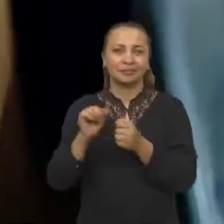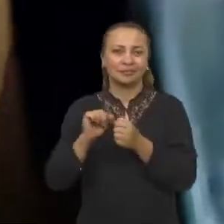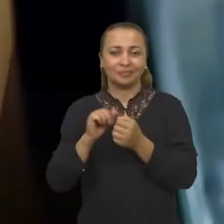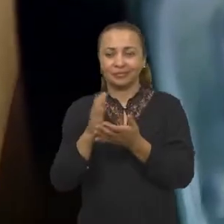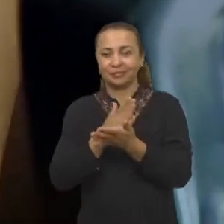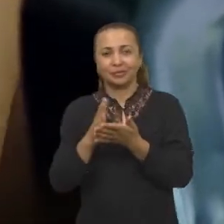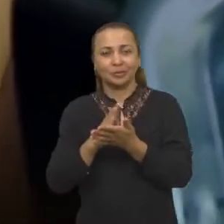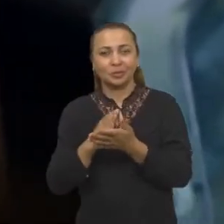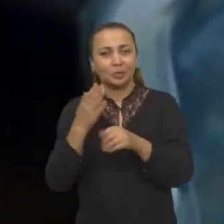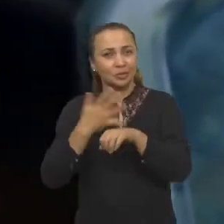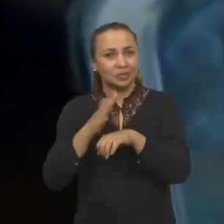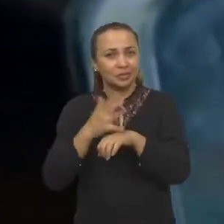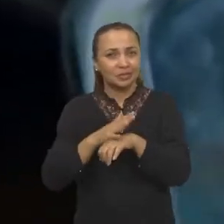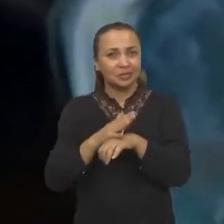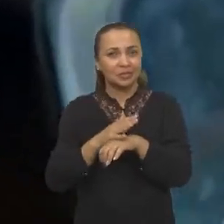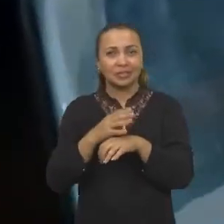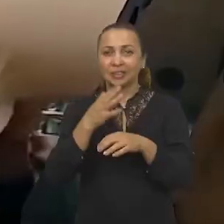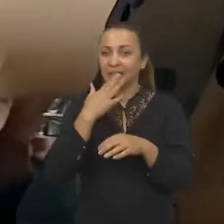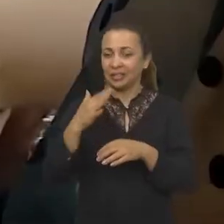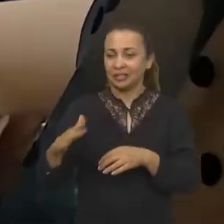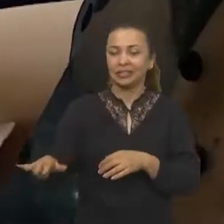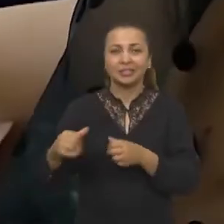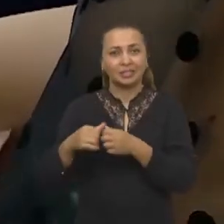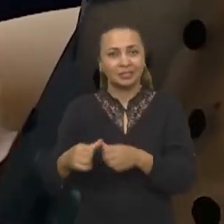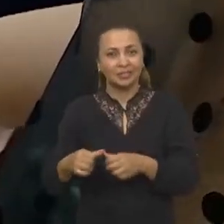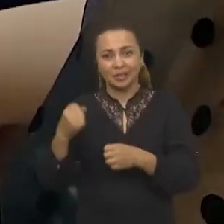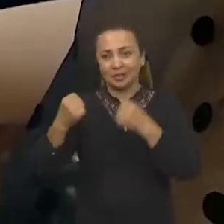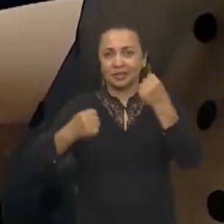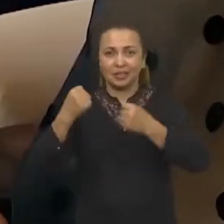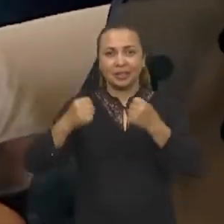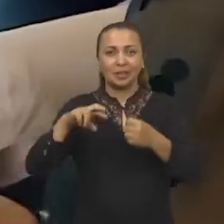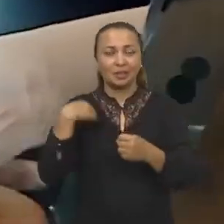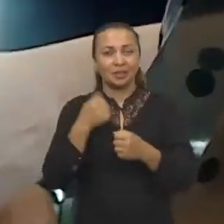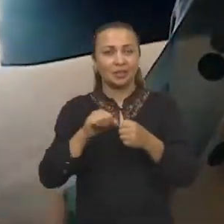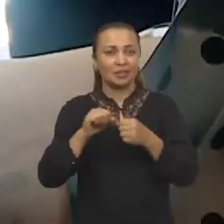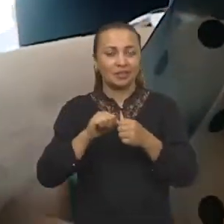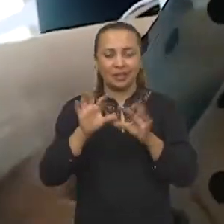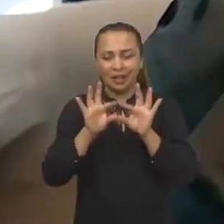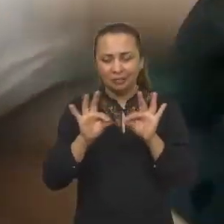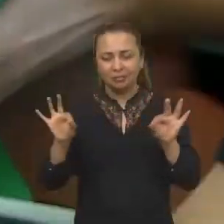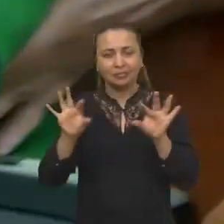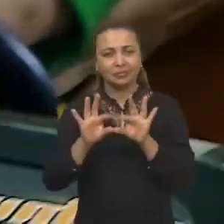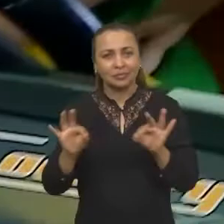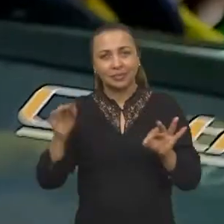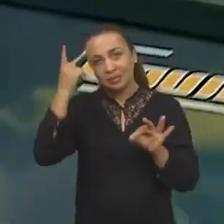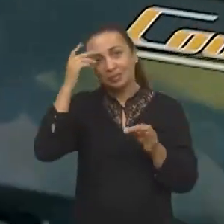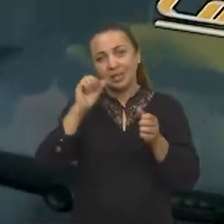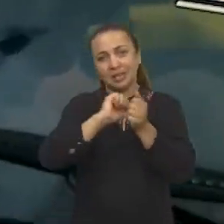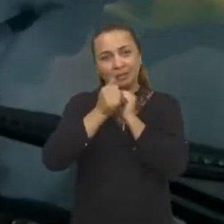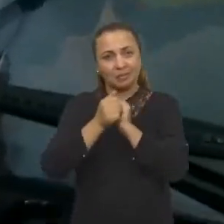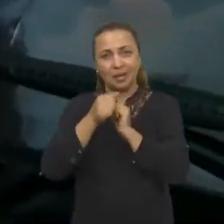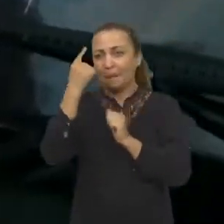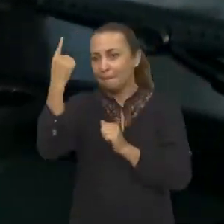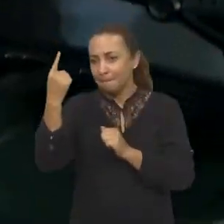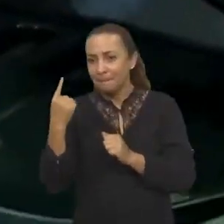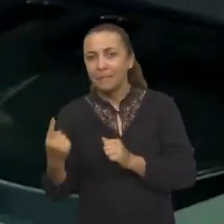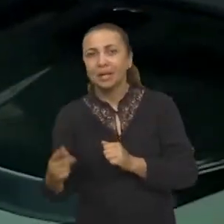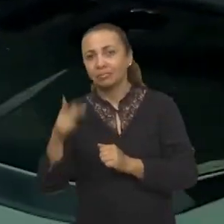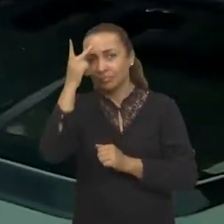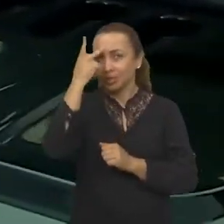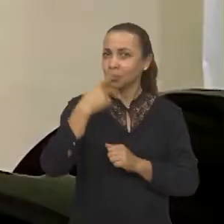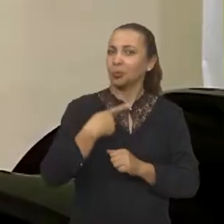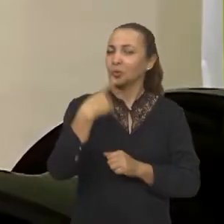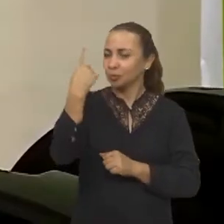ela. Fazemos alguns testes, essas crianças ficam no carrinho, nós fazemos as medições para adaptar